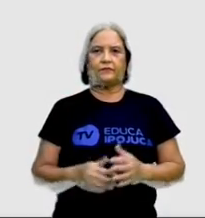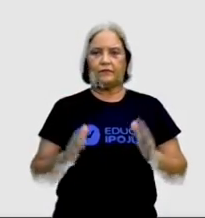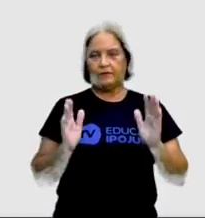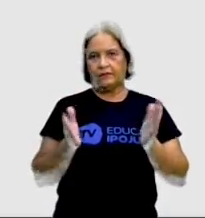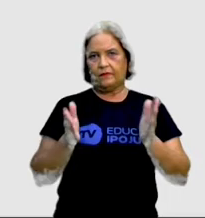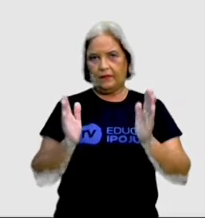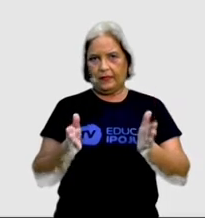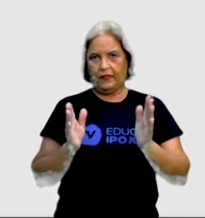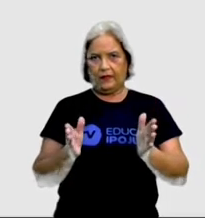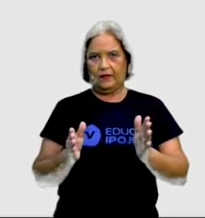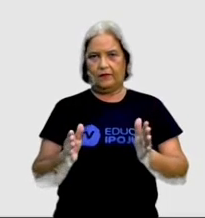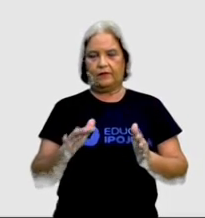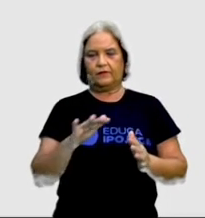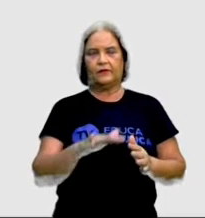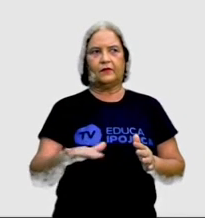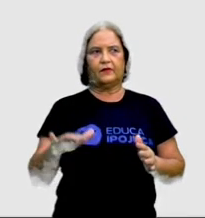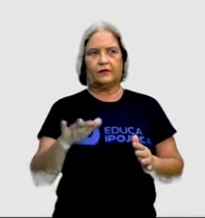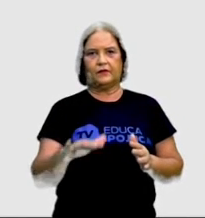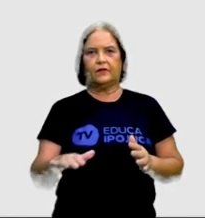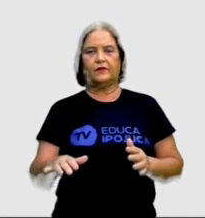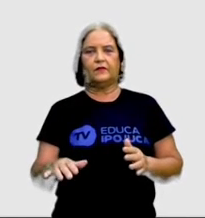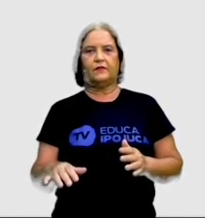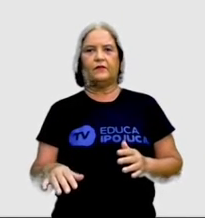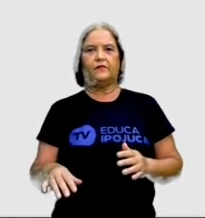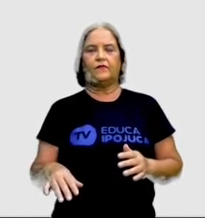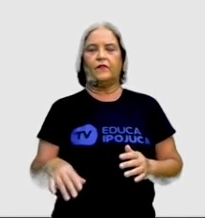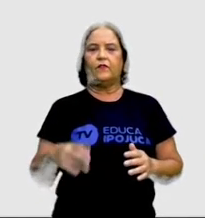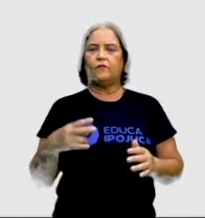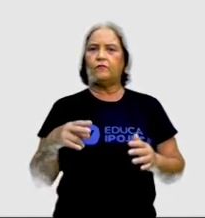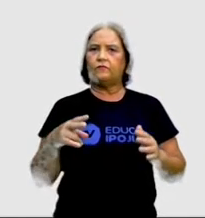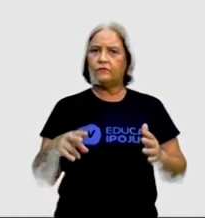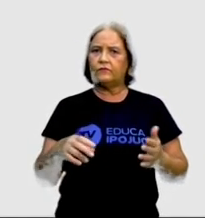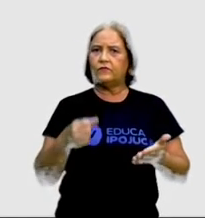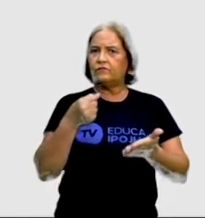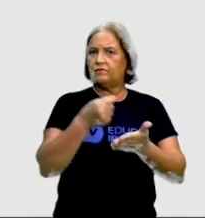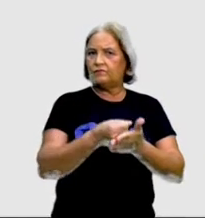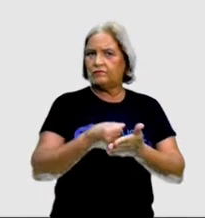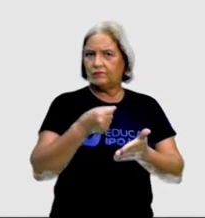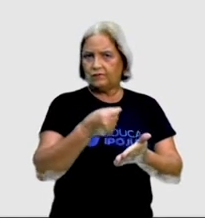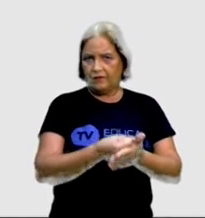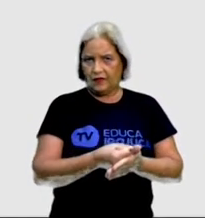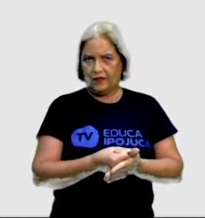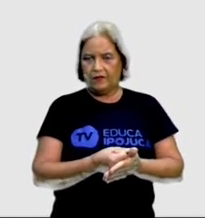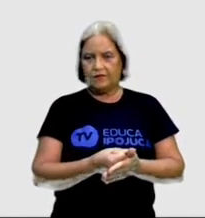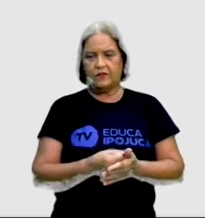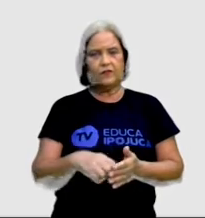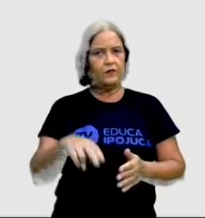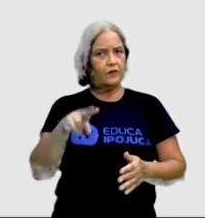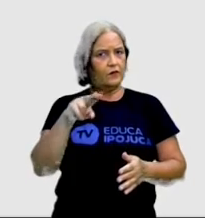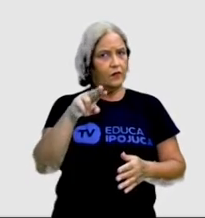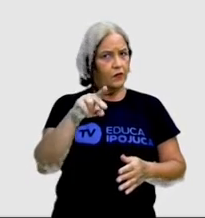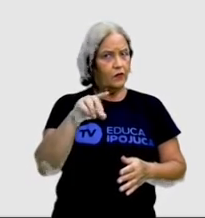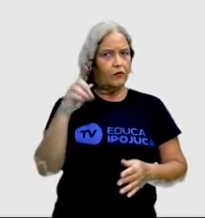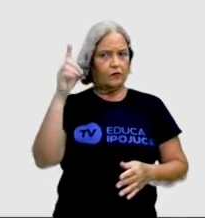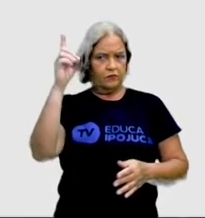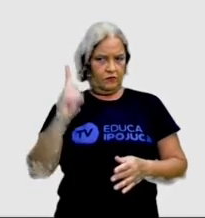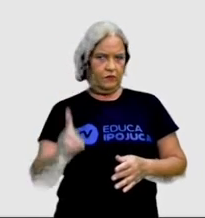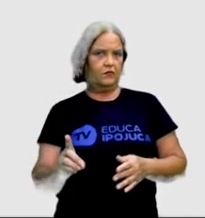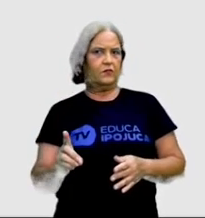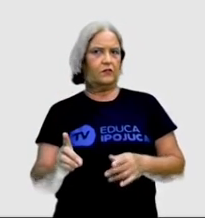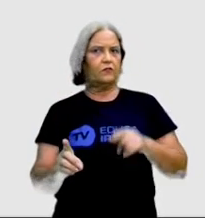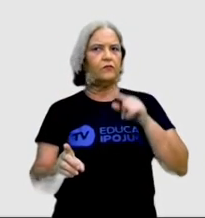Vamos agora, crianças, ver alguns deveres. Assim como direitos, vocês também têm